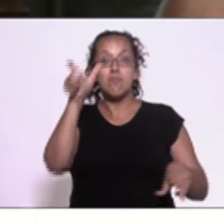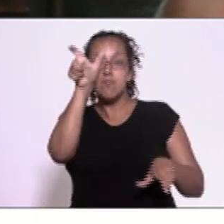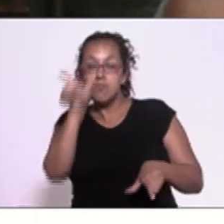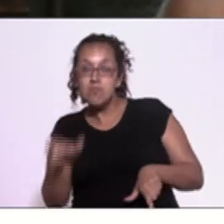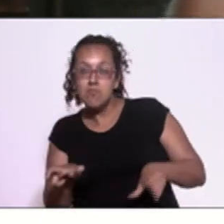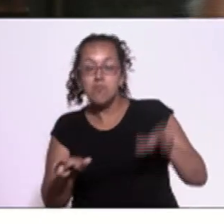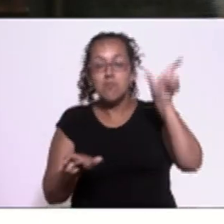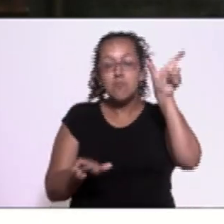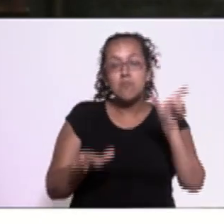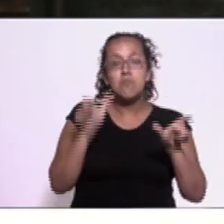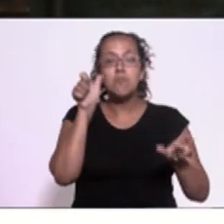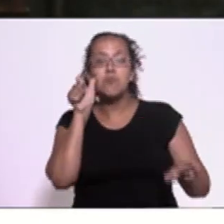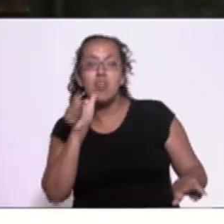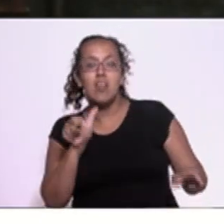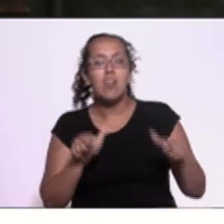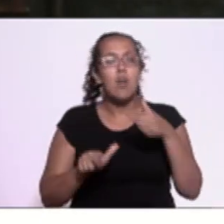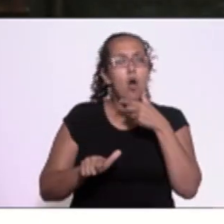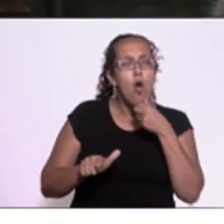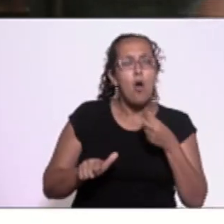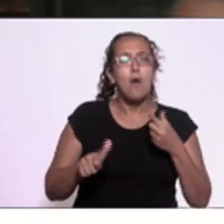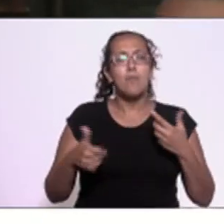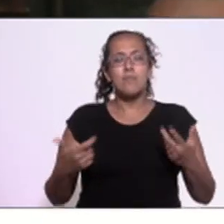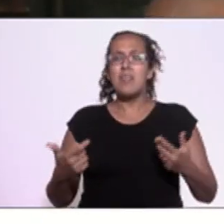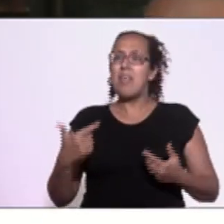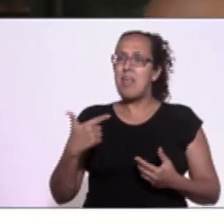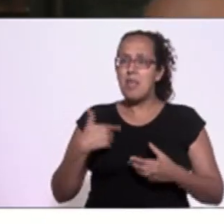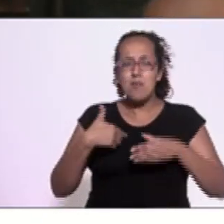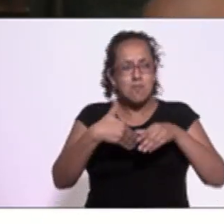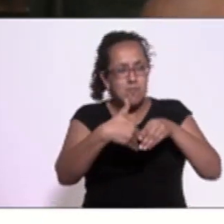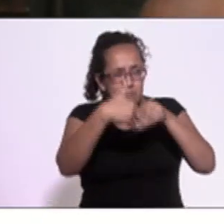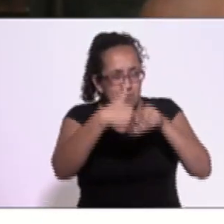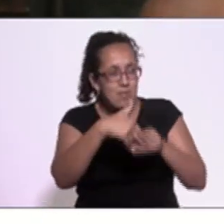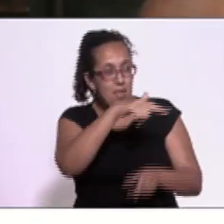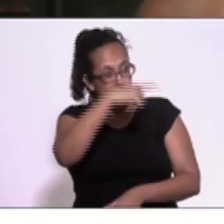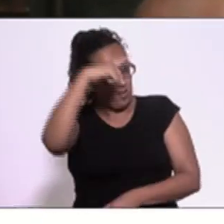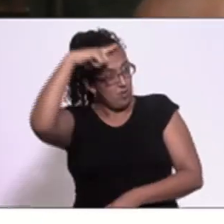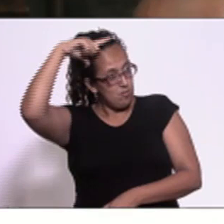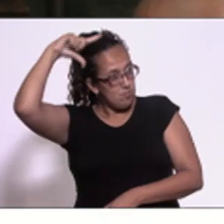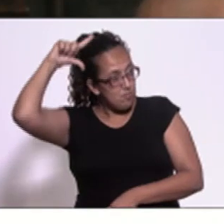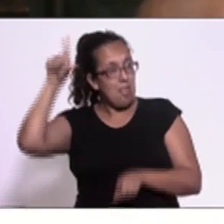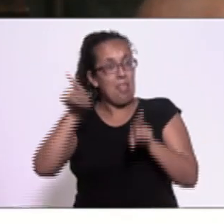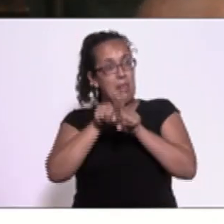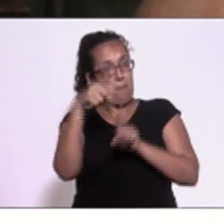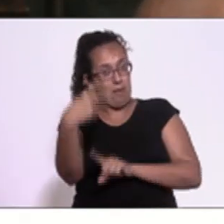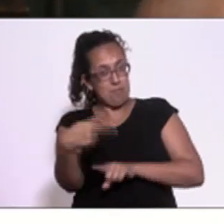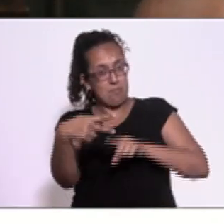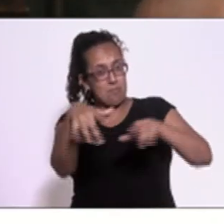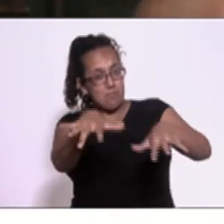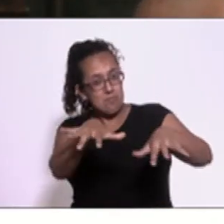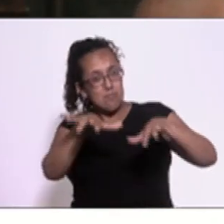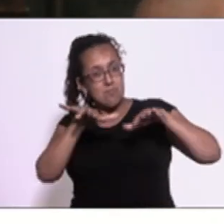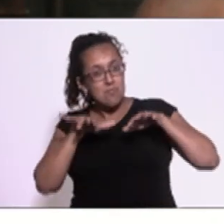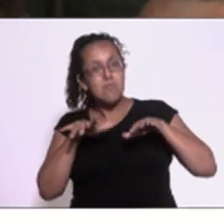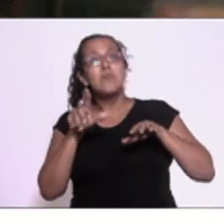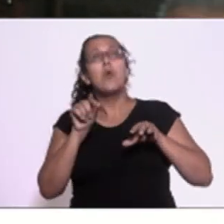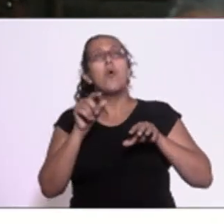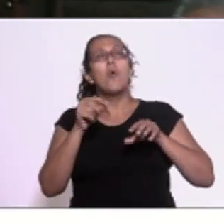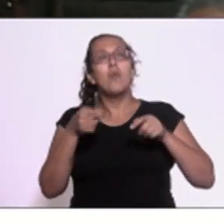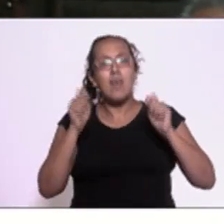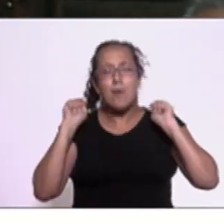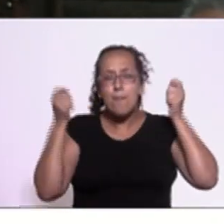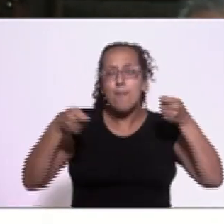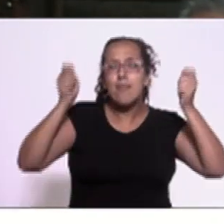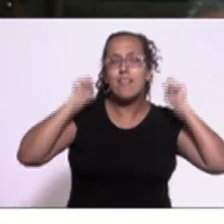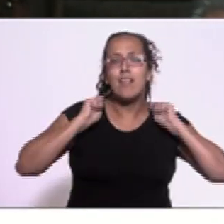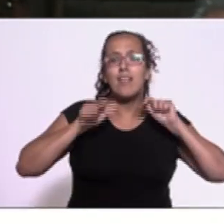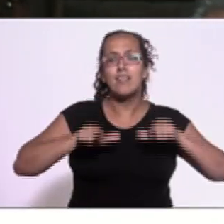cidadãos. Começo cumprimentando o deputado Luiz Paulo e a Alerj pela decisão de conceder a medalha e o diploma